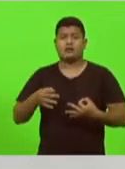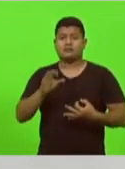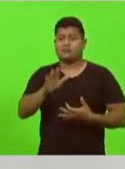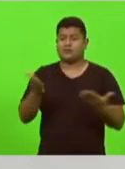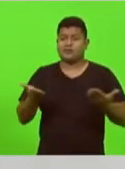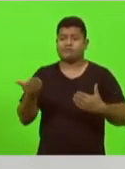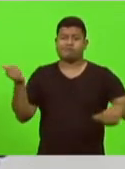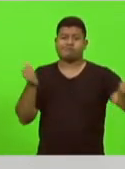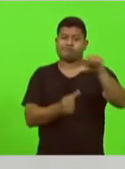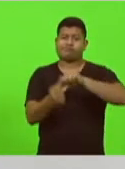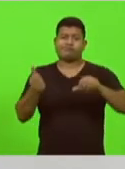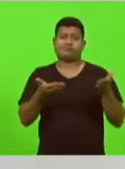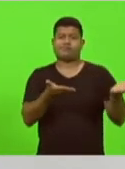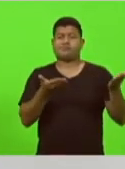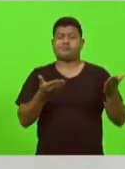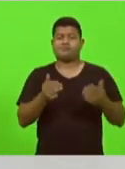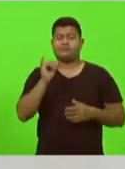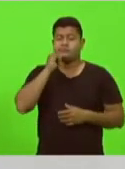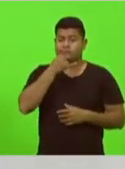Mas,